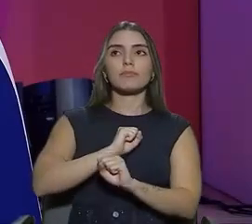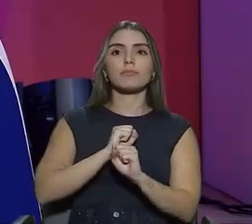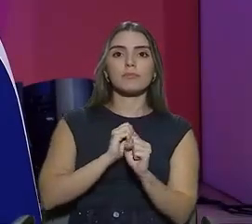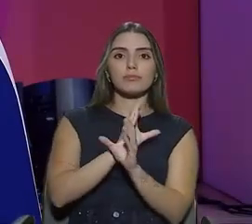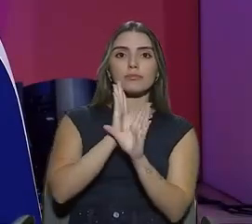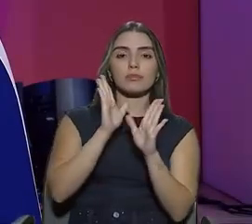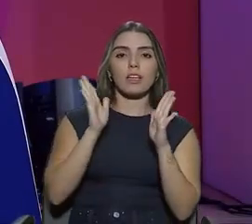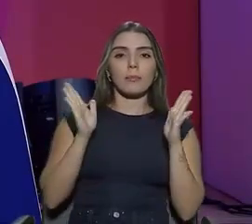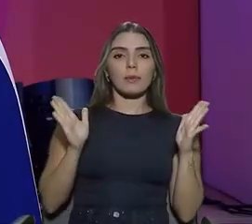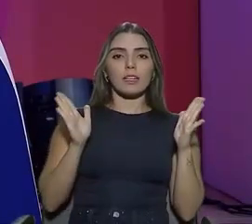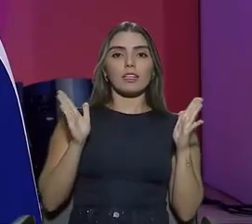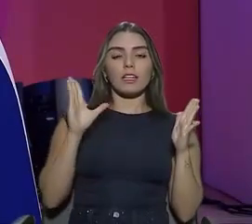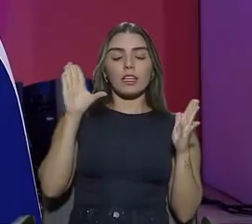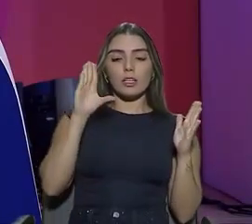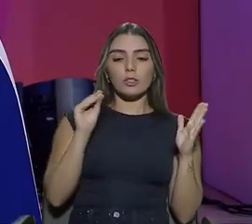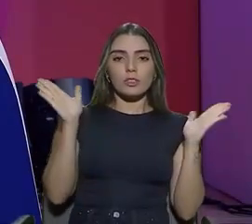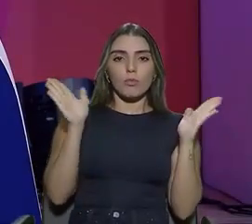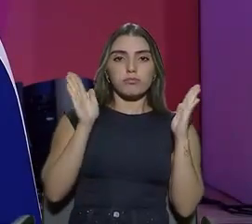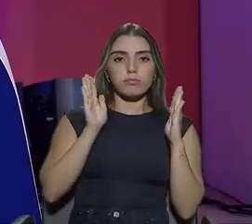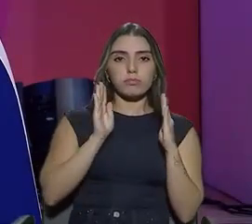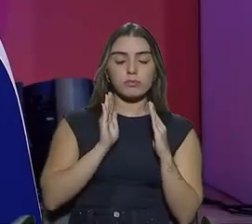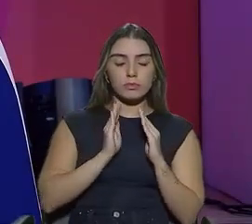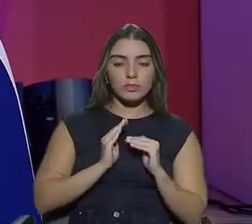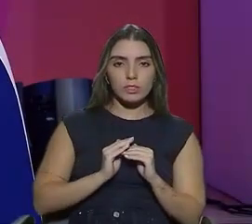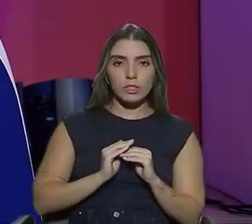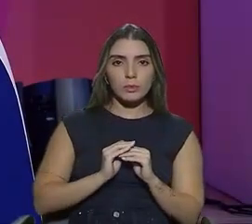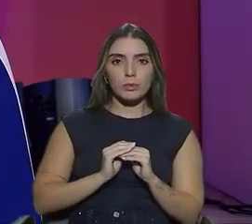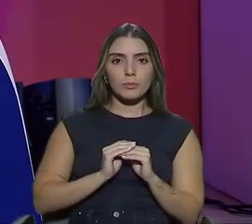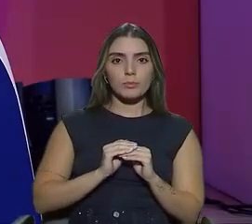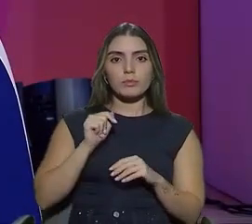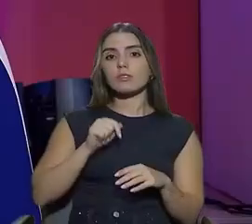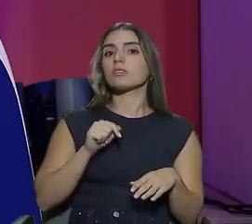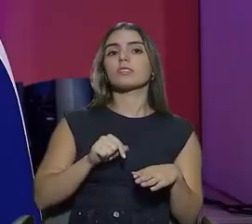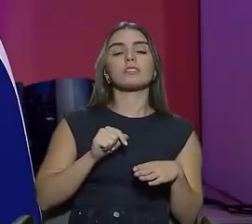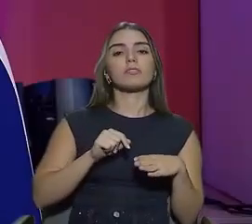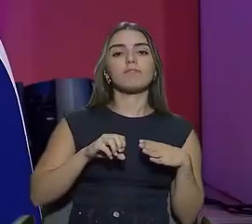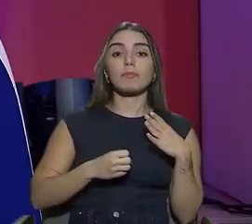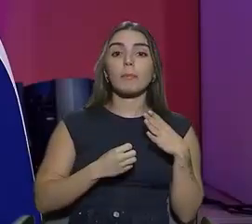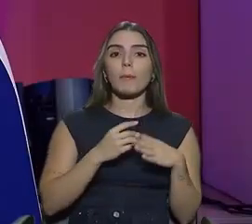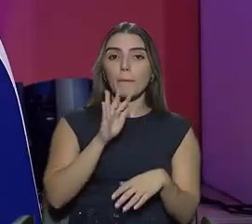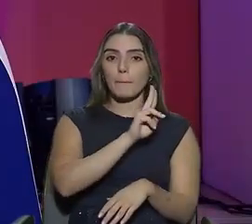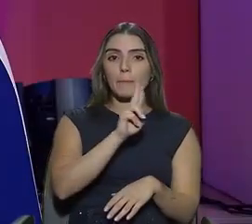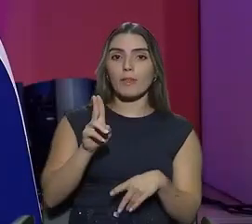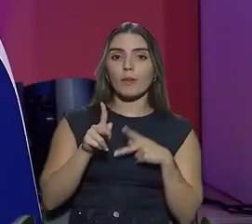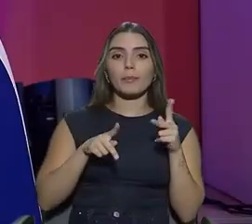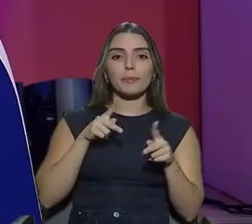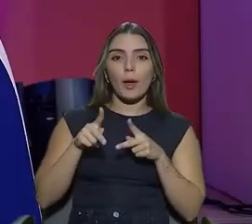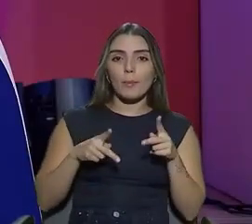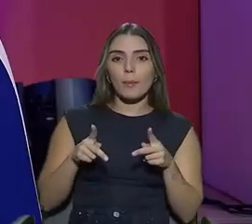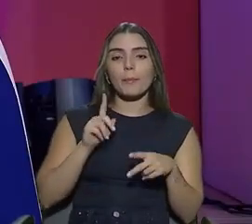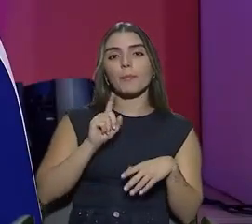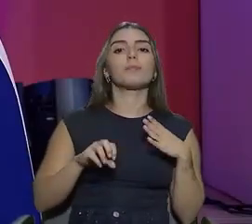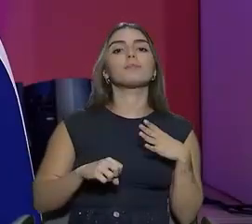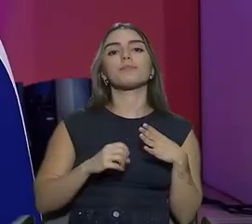esse movimento de abrir e de fechar. Por isso que o nome popular da planta é planta de oração. Então, às vezes, a pessoa vê meu livro e